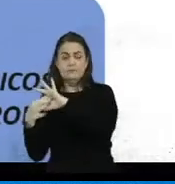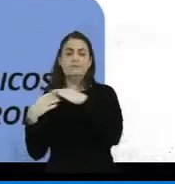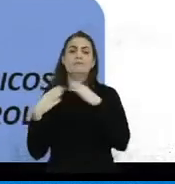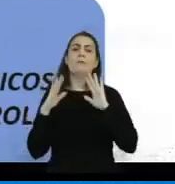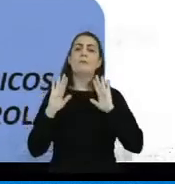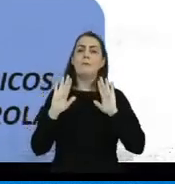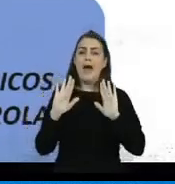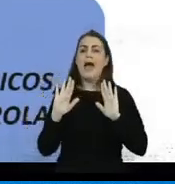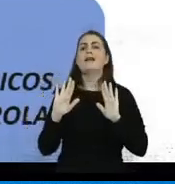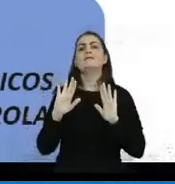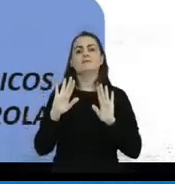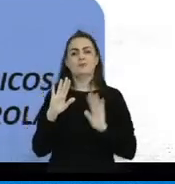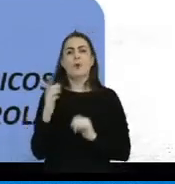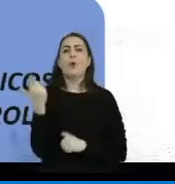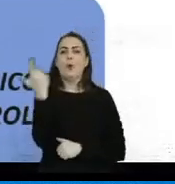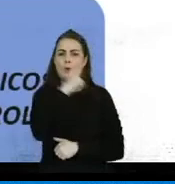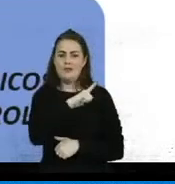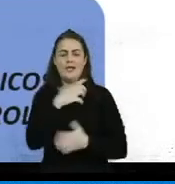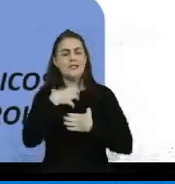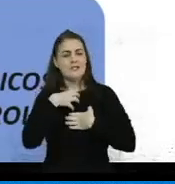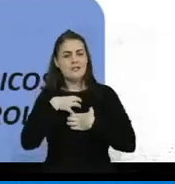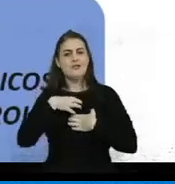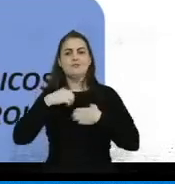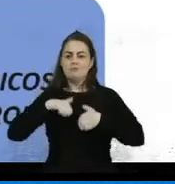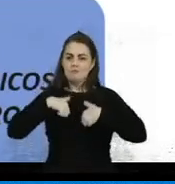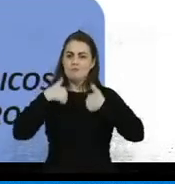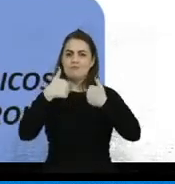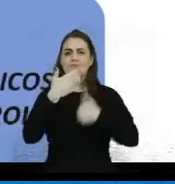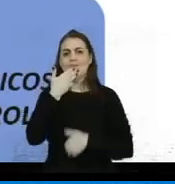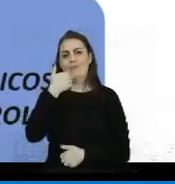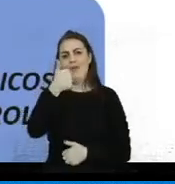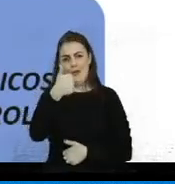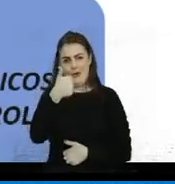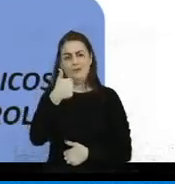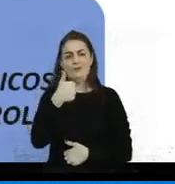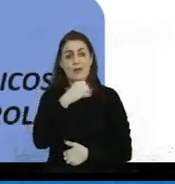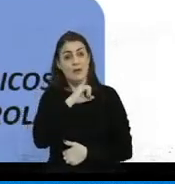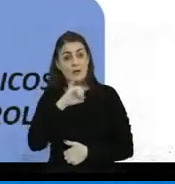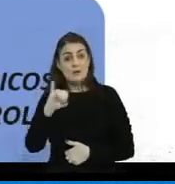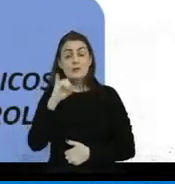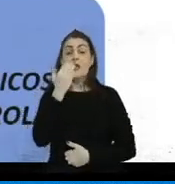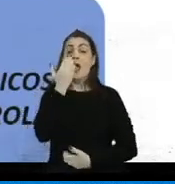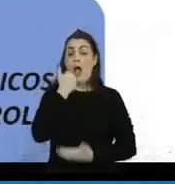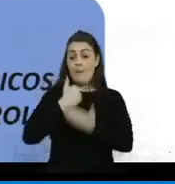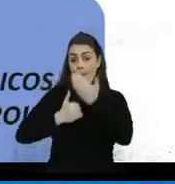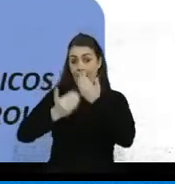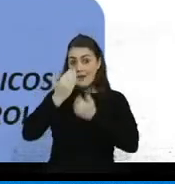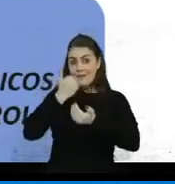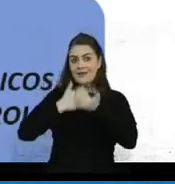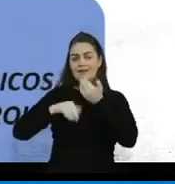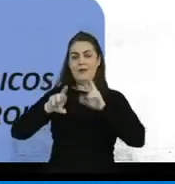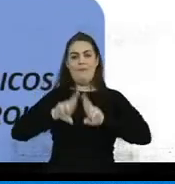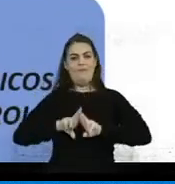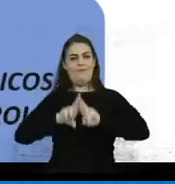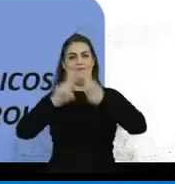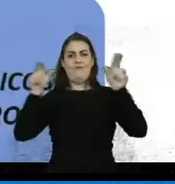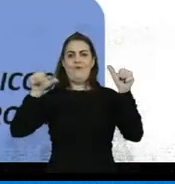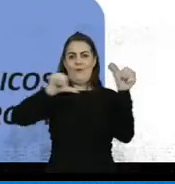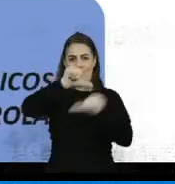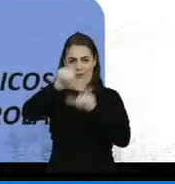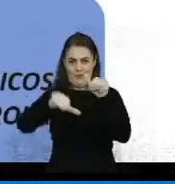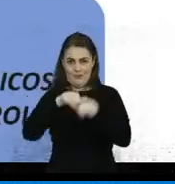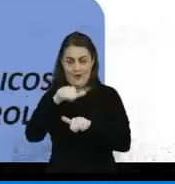melhorar se você mudar seu estilo de vida. E outra coisa, um dos melhores tratamentos para a